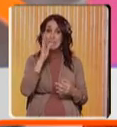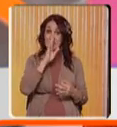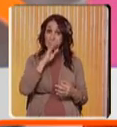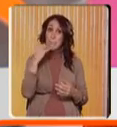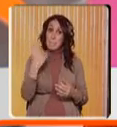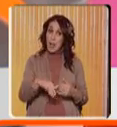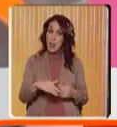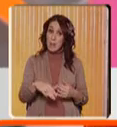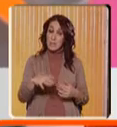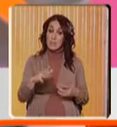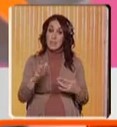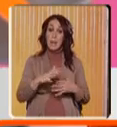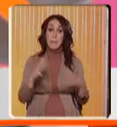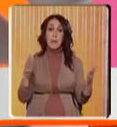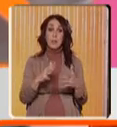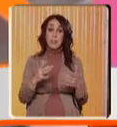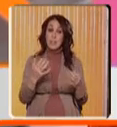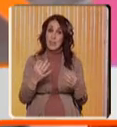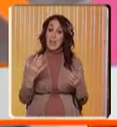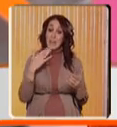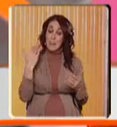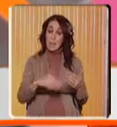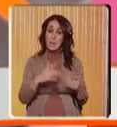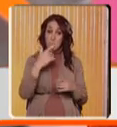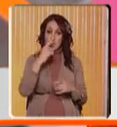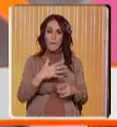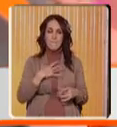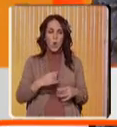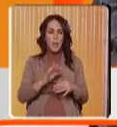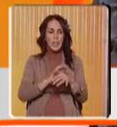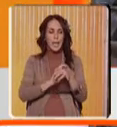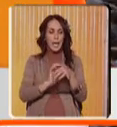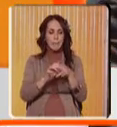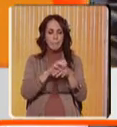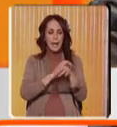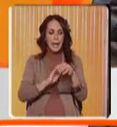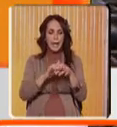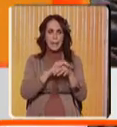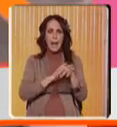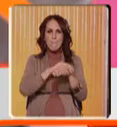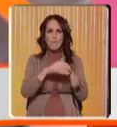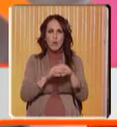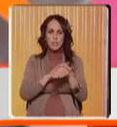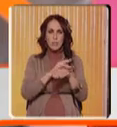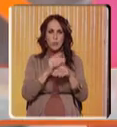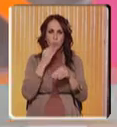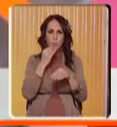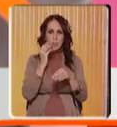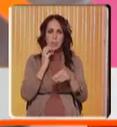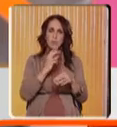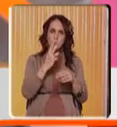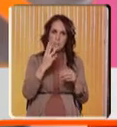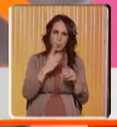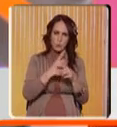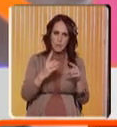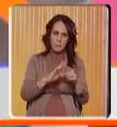feito. E o que se passa é que a maior parte das vezes é mal feito. Ou seja, quando nós queimadinho à volta do alimento. Isto porquê? Por dois ou três